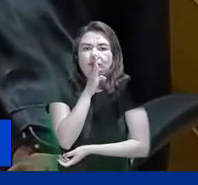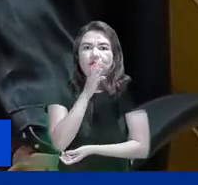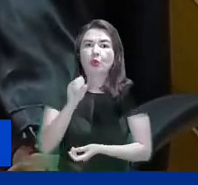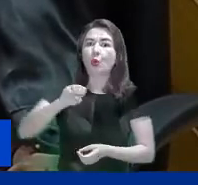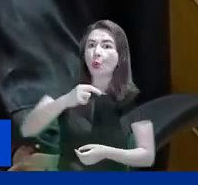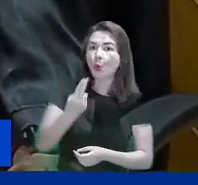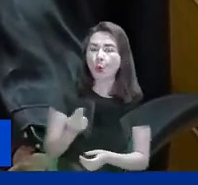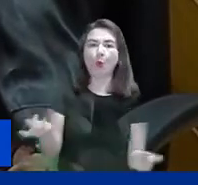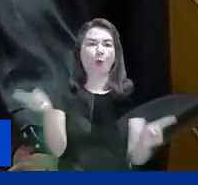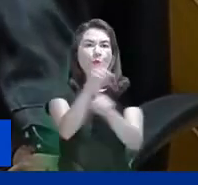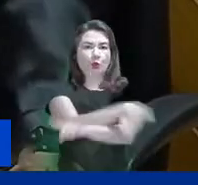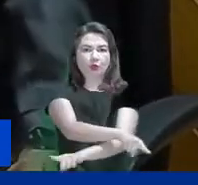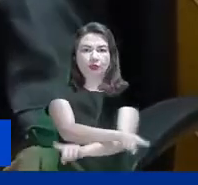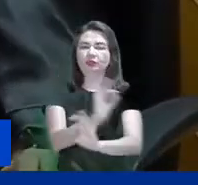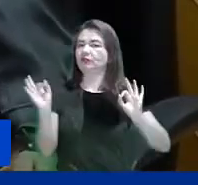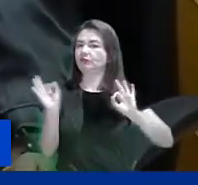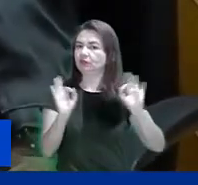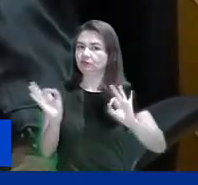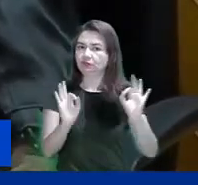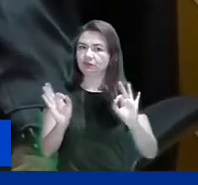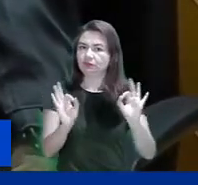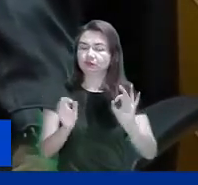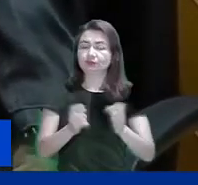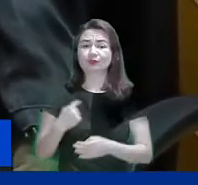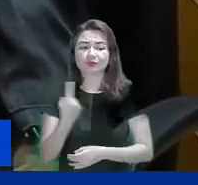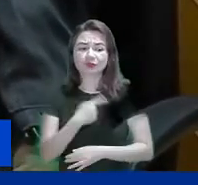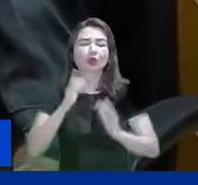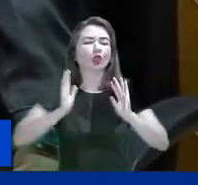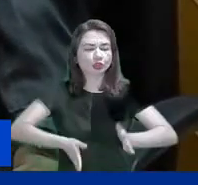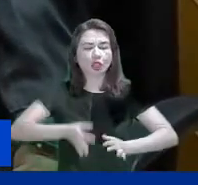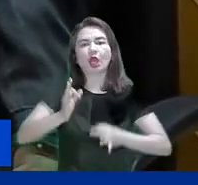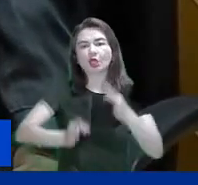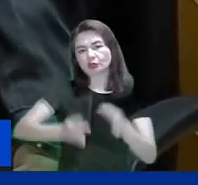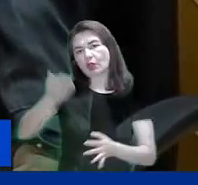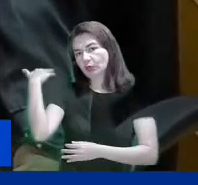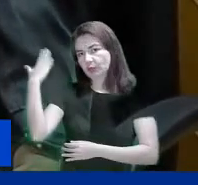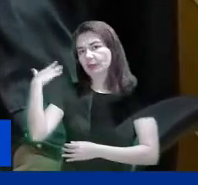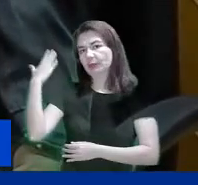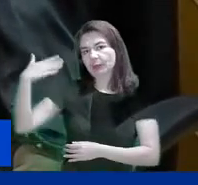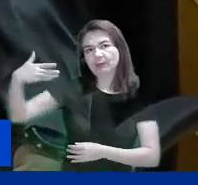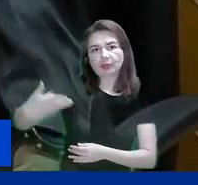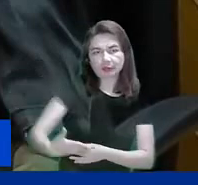contradição. A gente já tem julgado outros casos aqui, eu